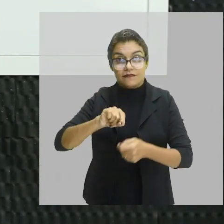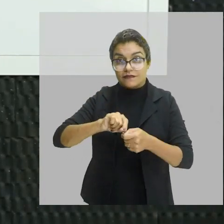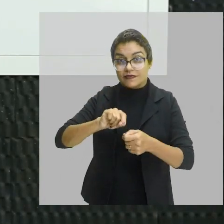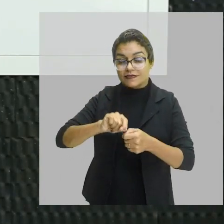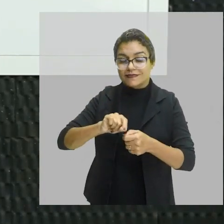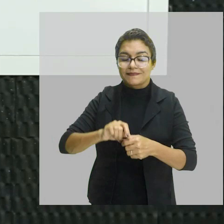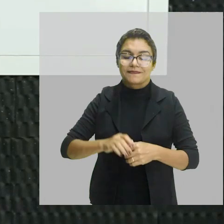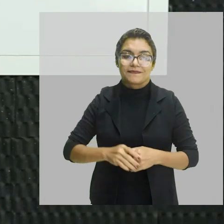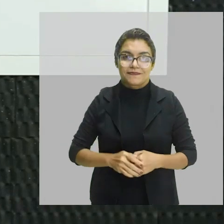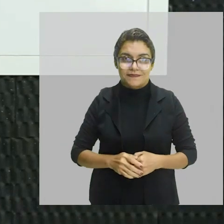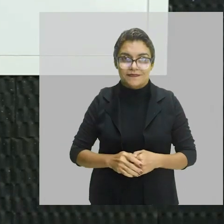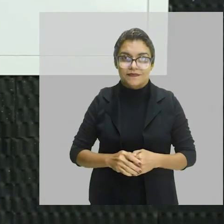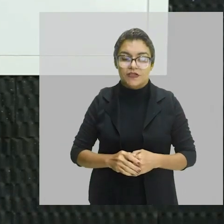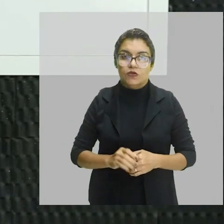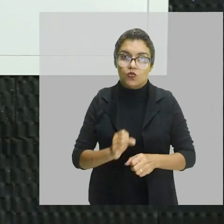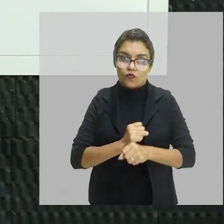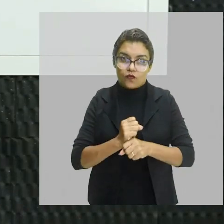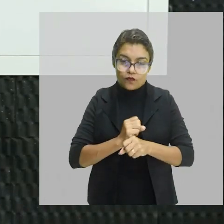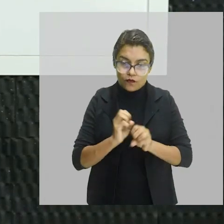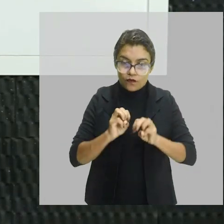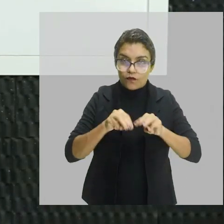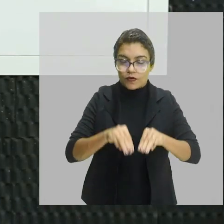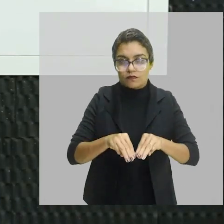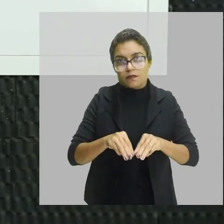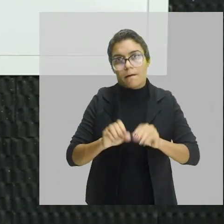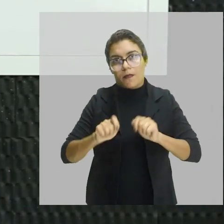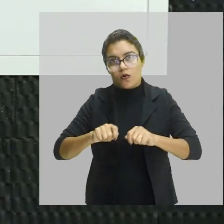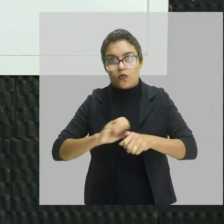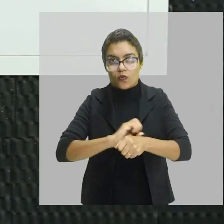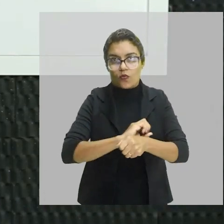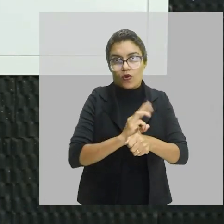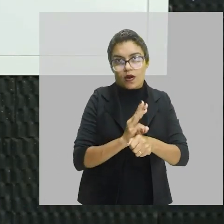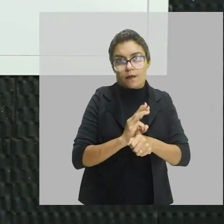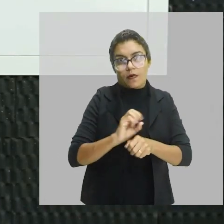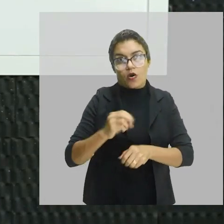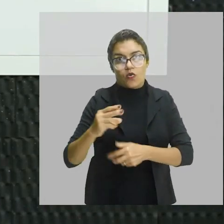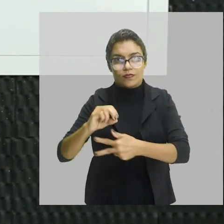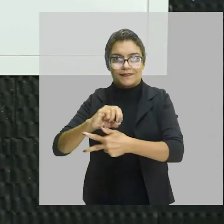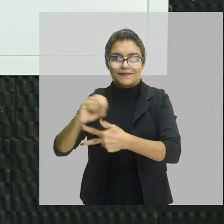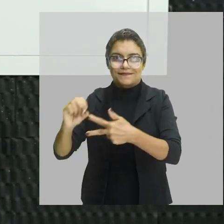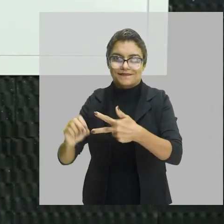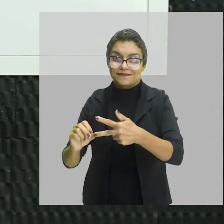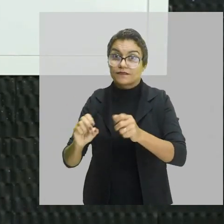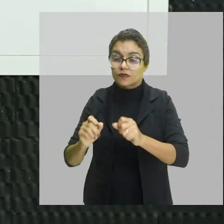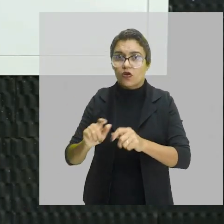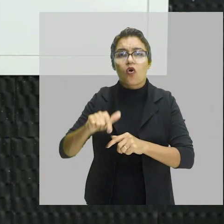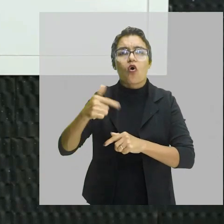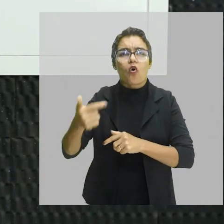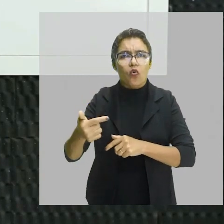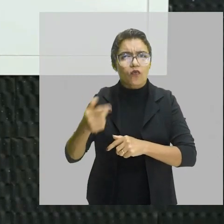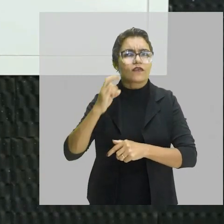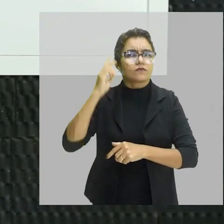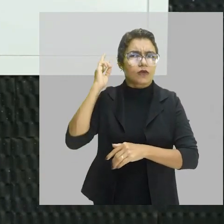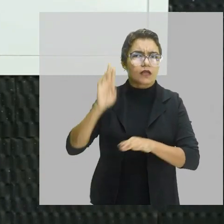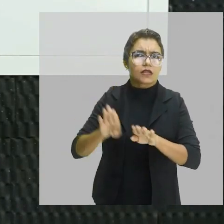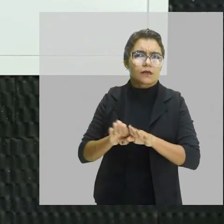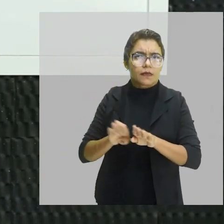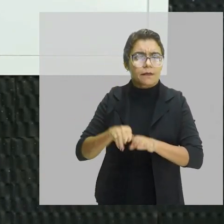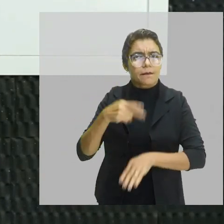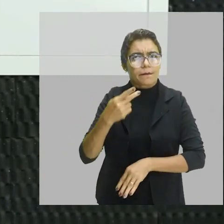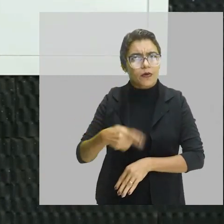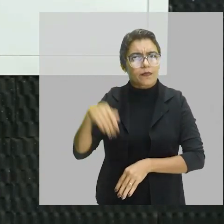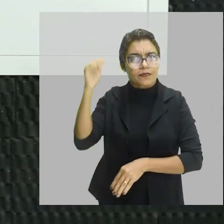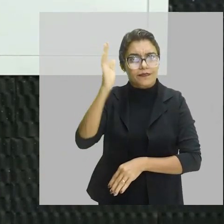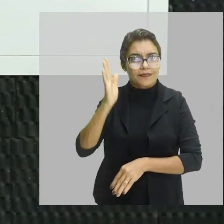fazer aí no final do ano, né? O da UEMA e o do Enem, tá certo? Além de outros vestibulares aí pelo Brasil, tá